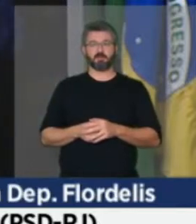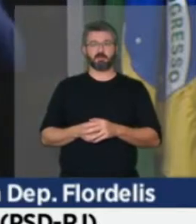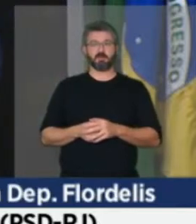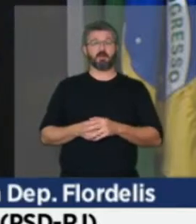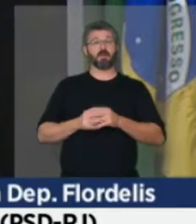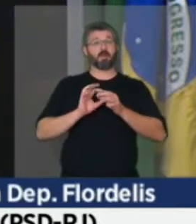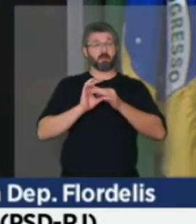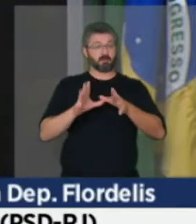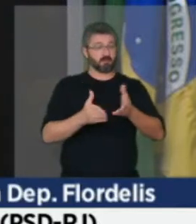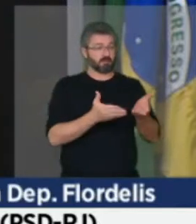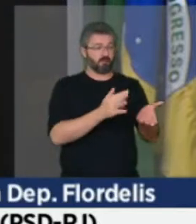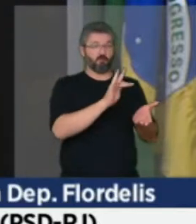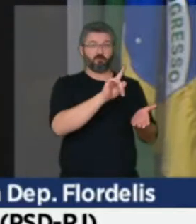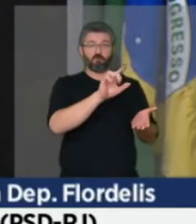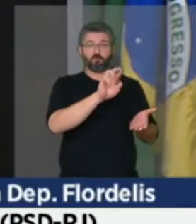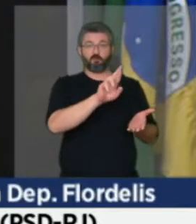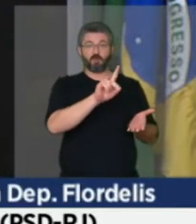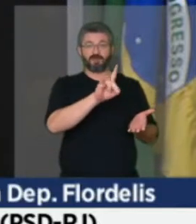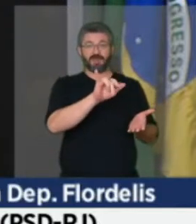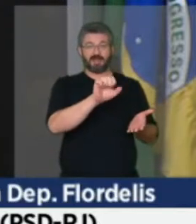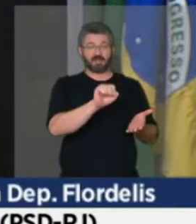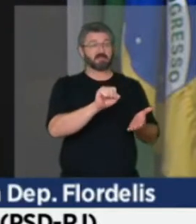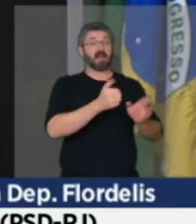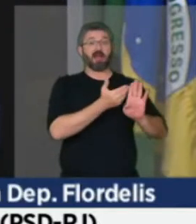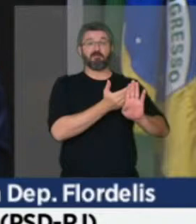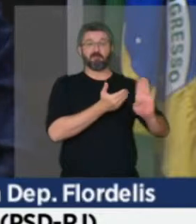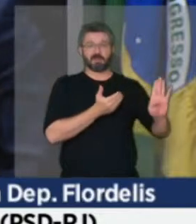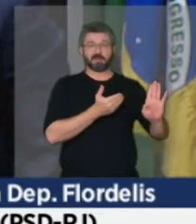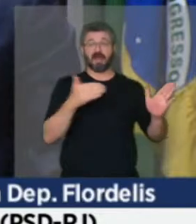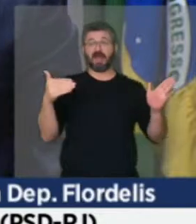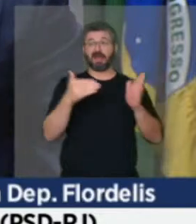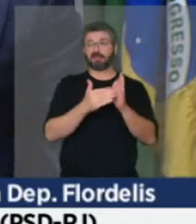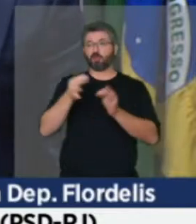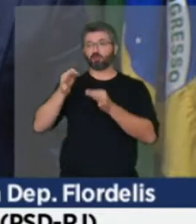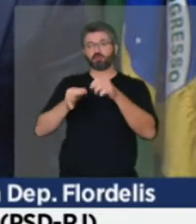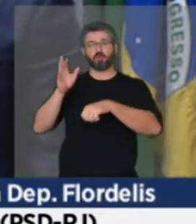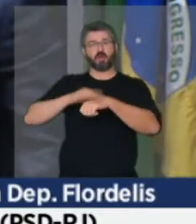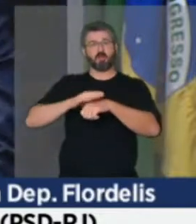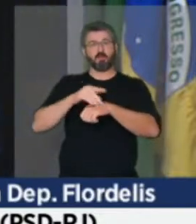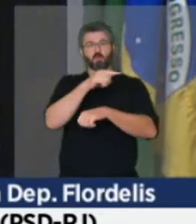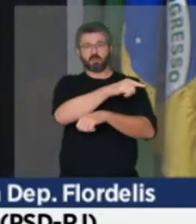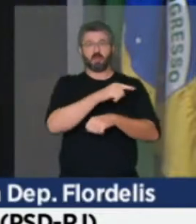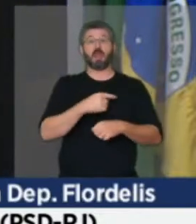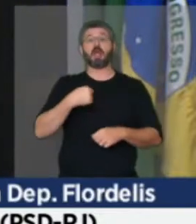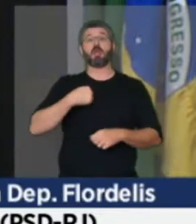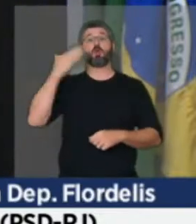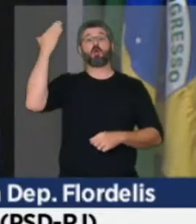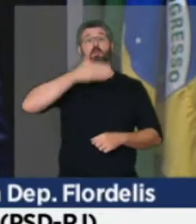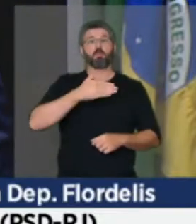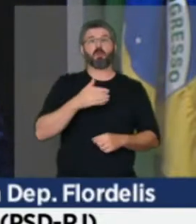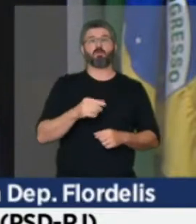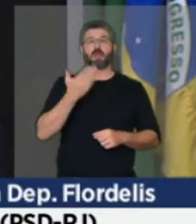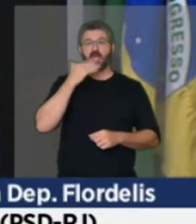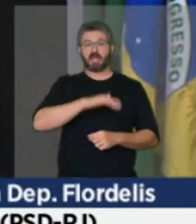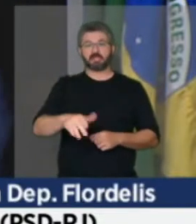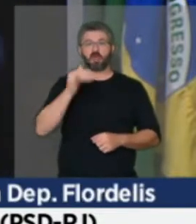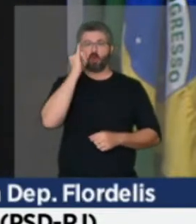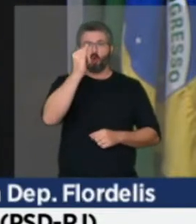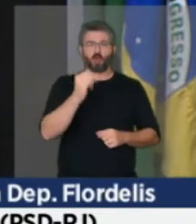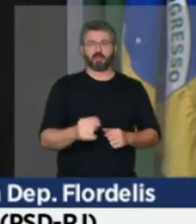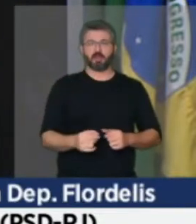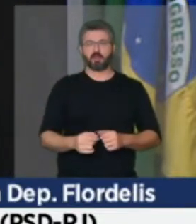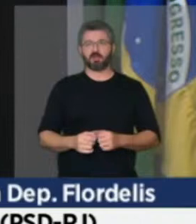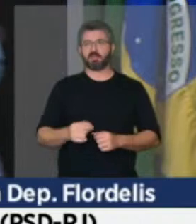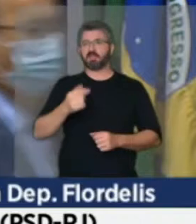Flor de Lis suspensa no seu mandato até o tribunal do júri. E eu lhes mostrarei o que estas crianças contam